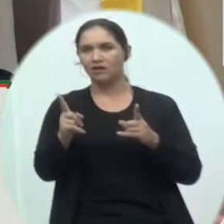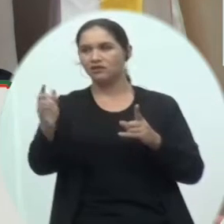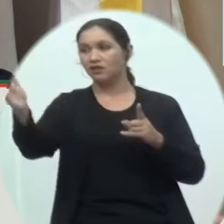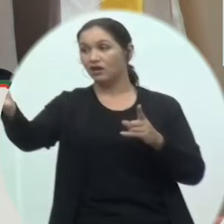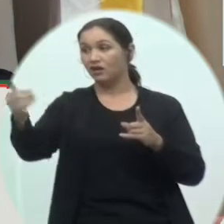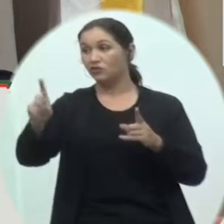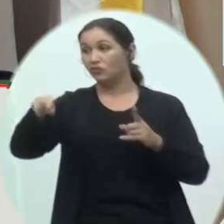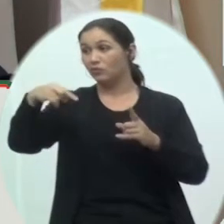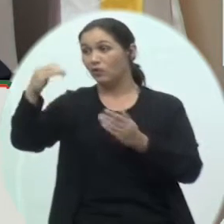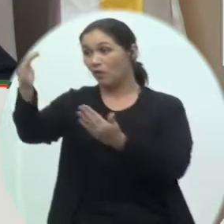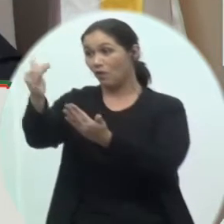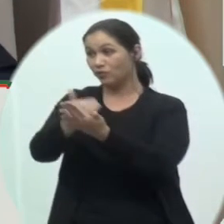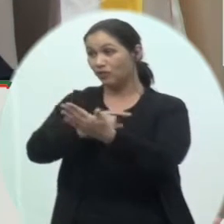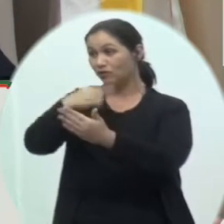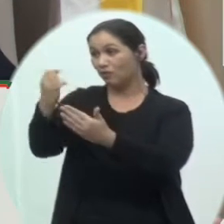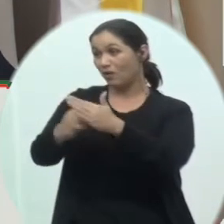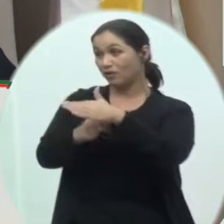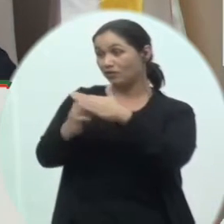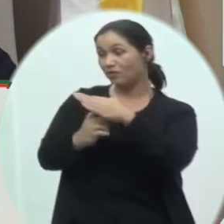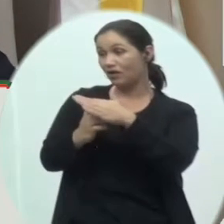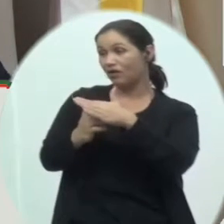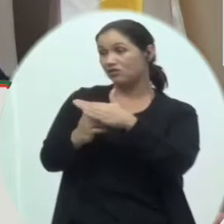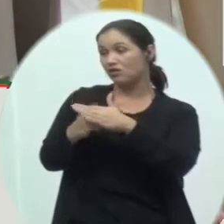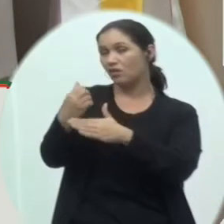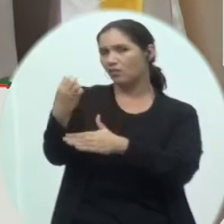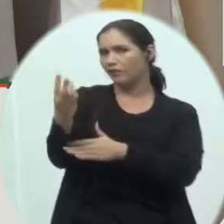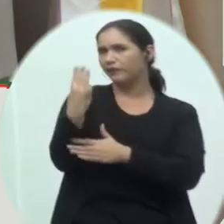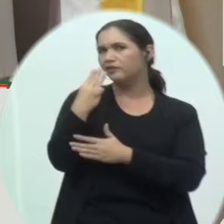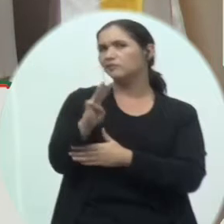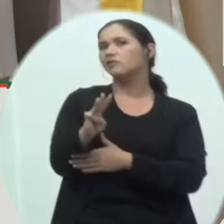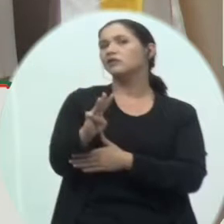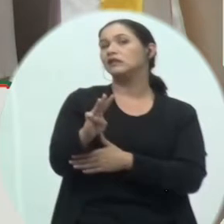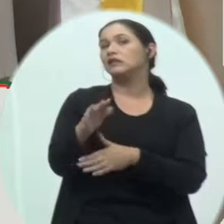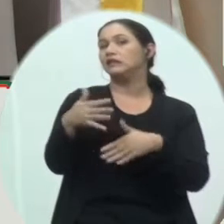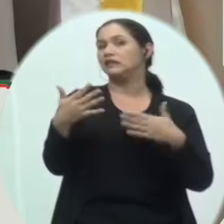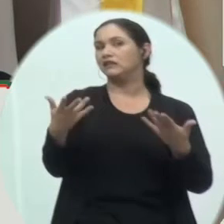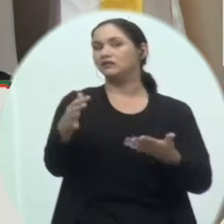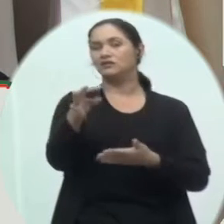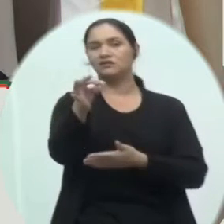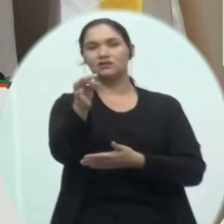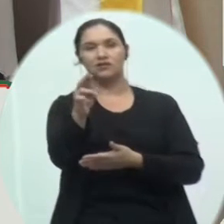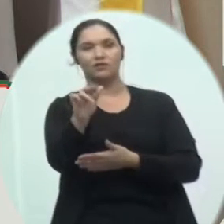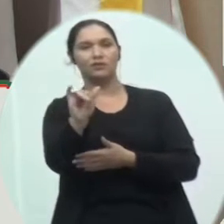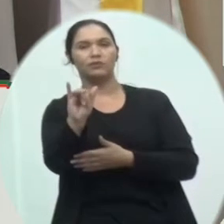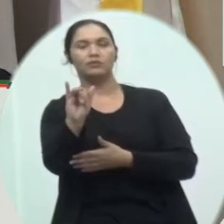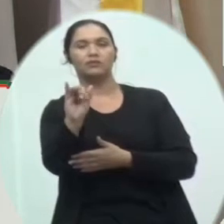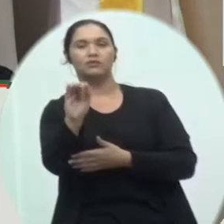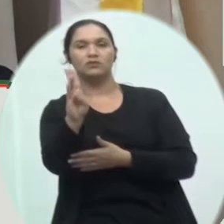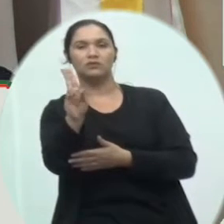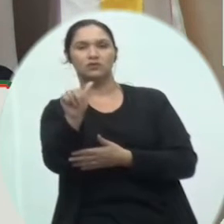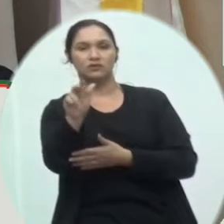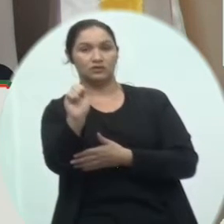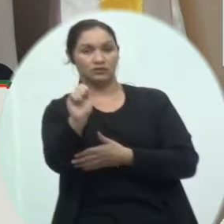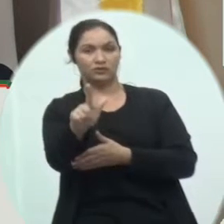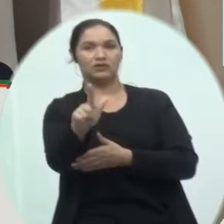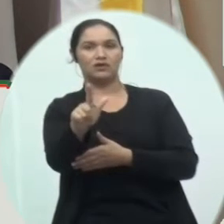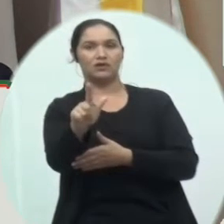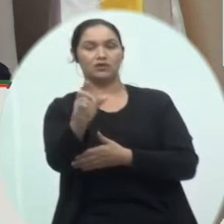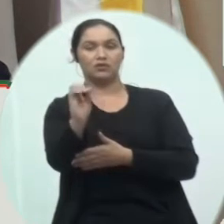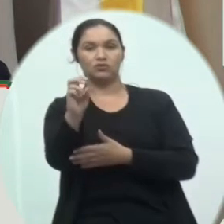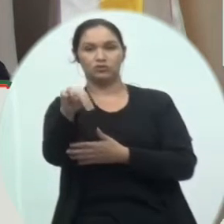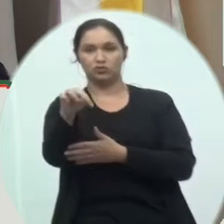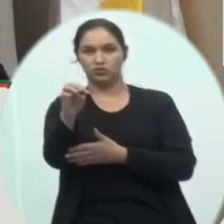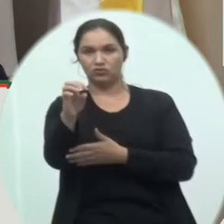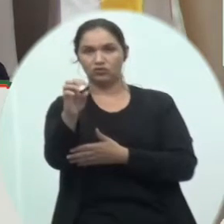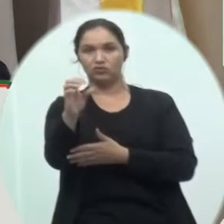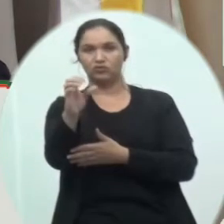fica no ar uma interrogação. E o Tribunal de Contas pegou e agora vai ter que dar mil e uma explicação. Isso é